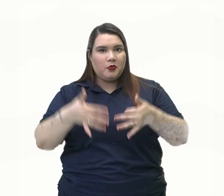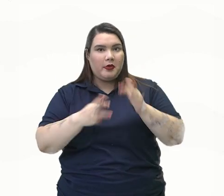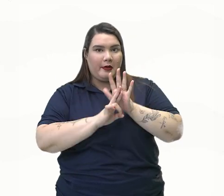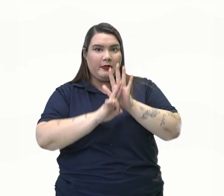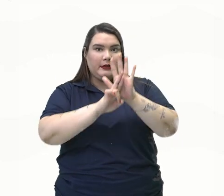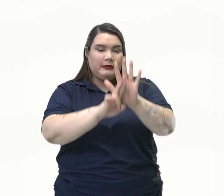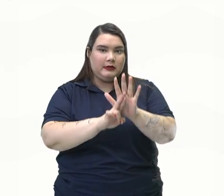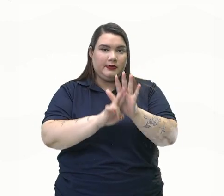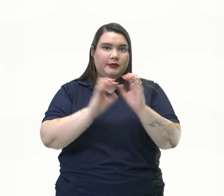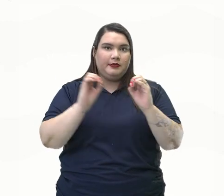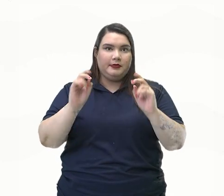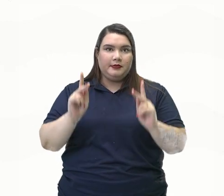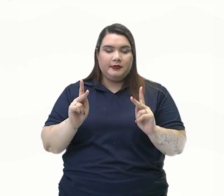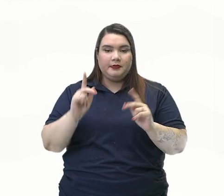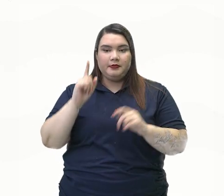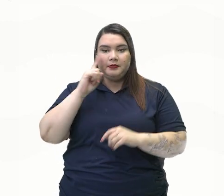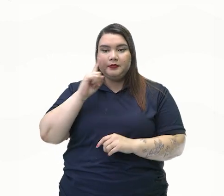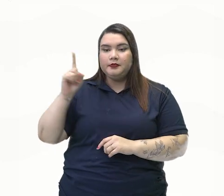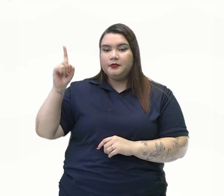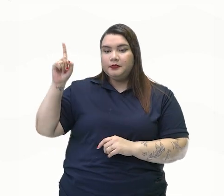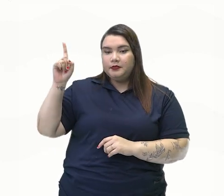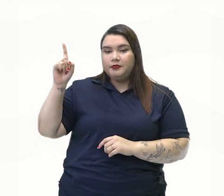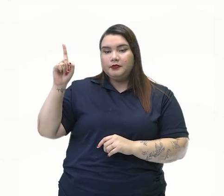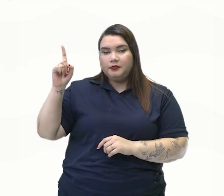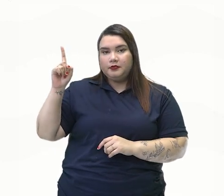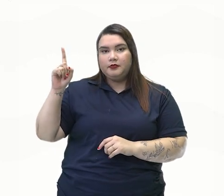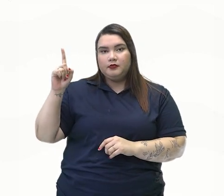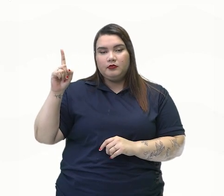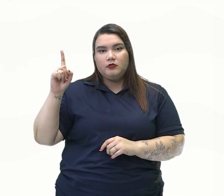raio refletido